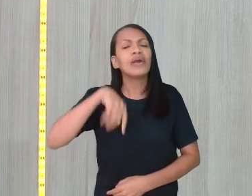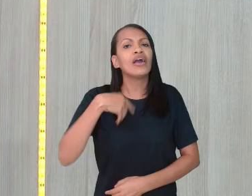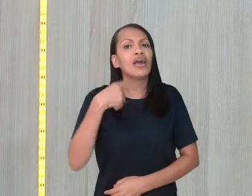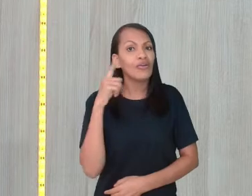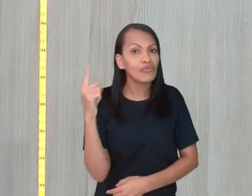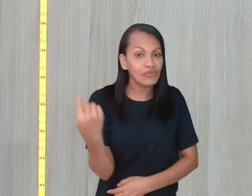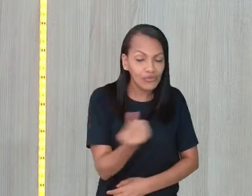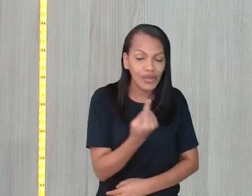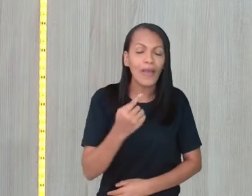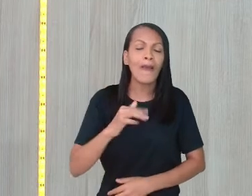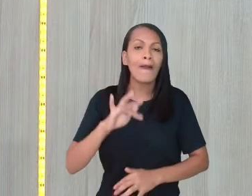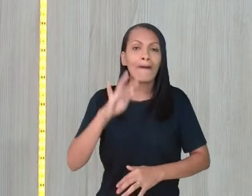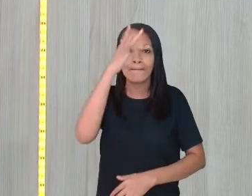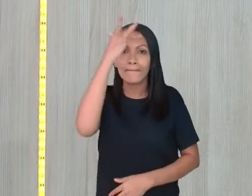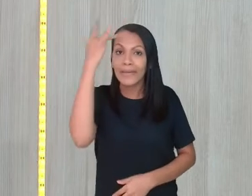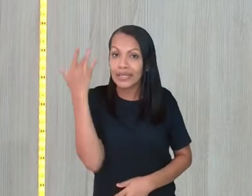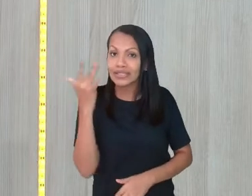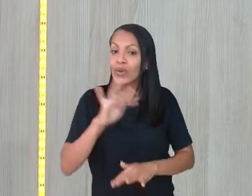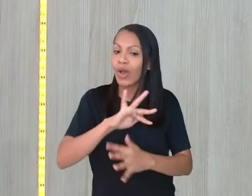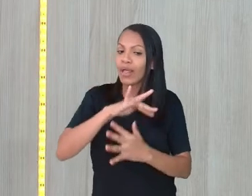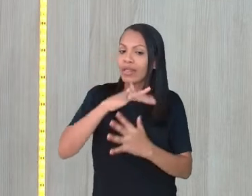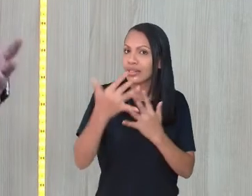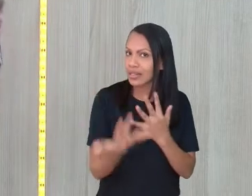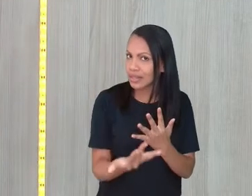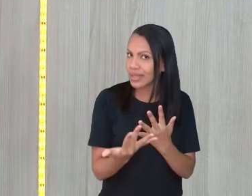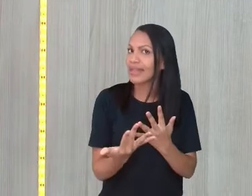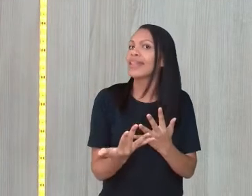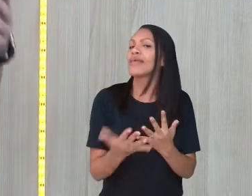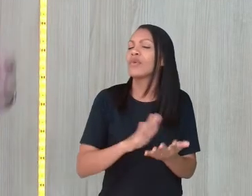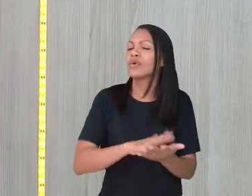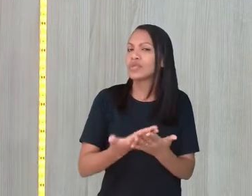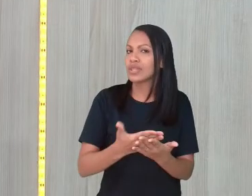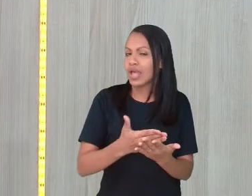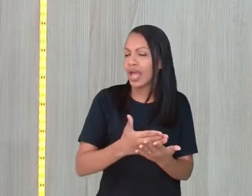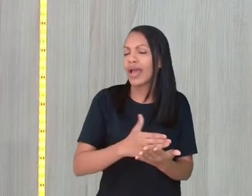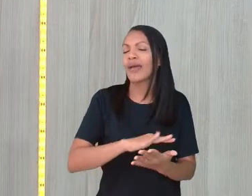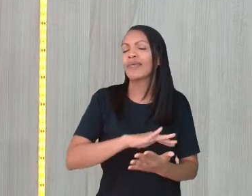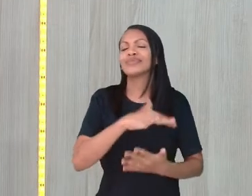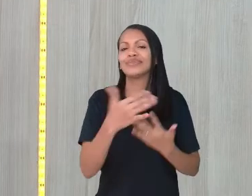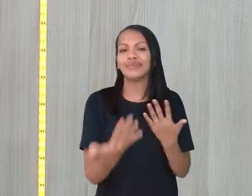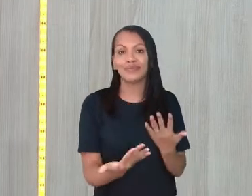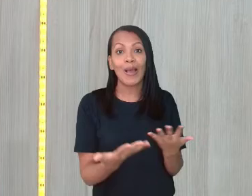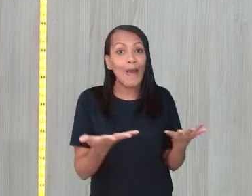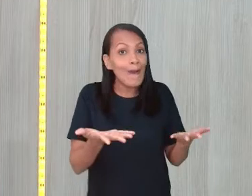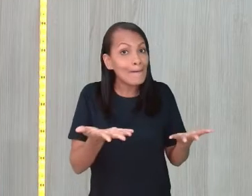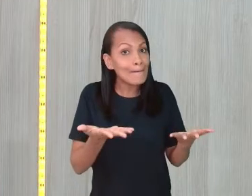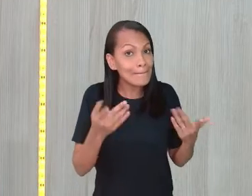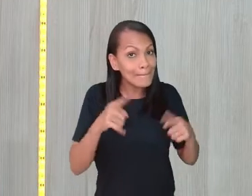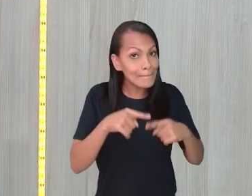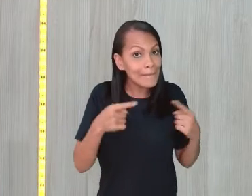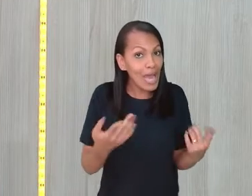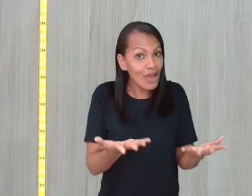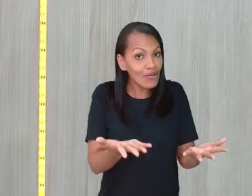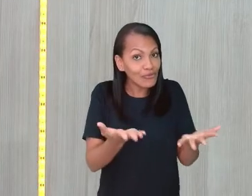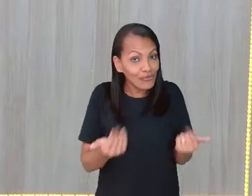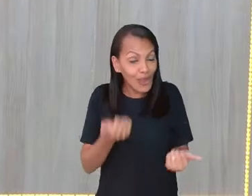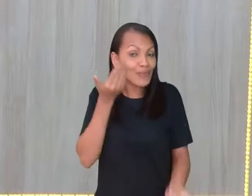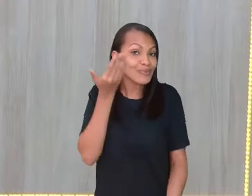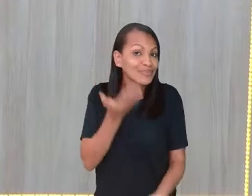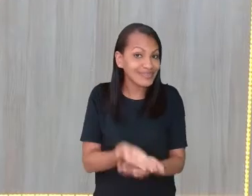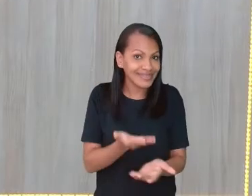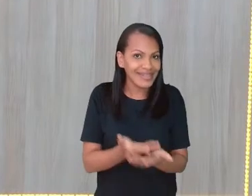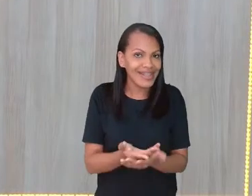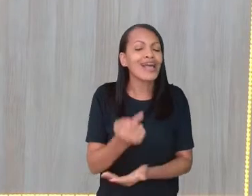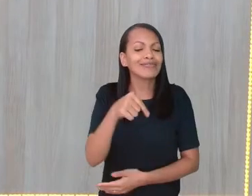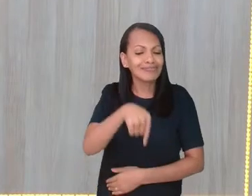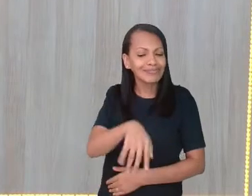aí do pessoal de Libras em relação às nossas aulas. Mas vamos embora para a aula. Estou aqui para aprender, viu, professor? Vamos embora.